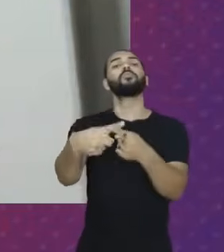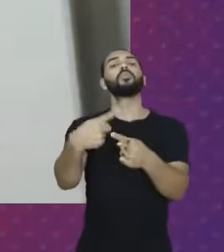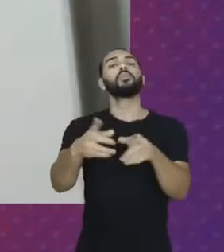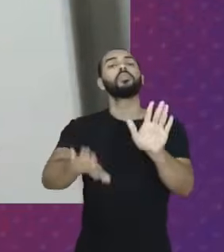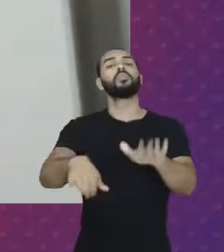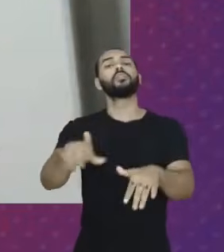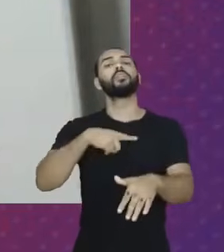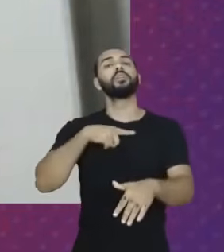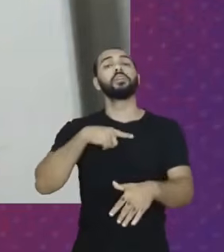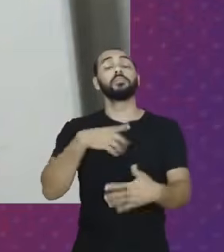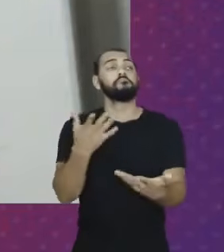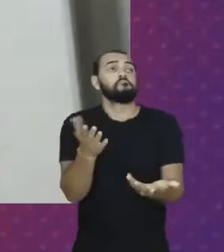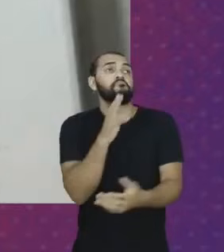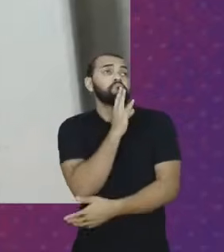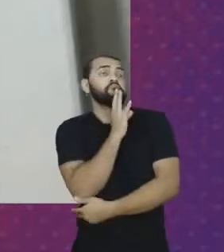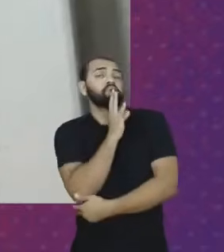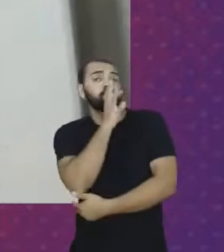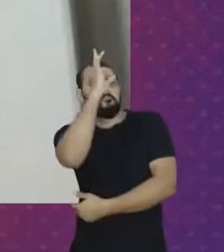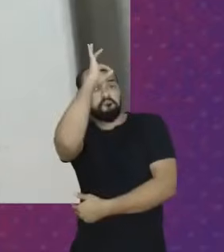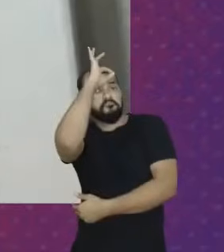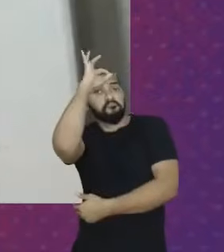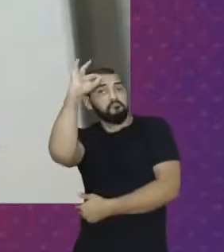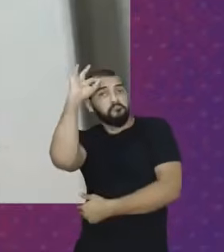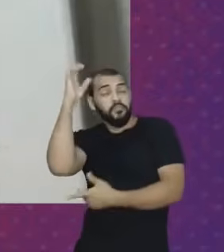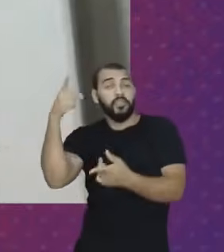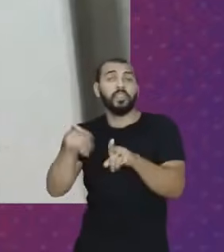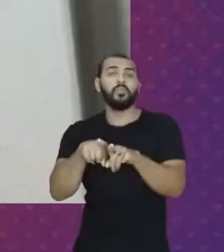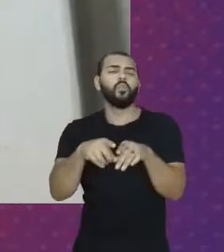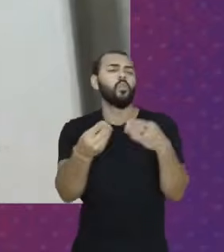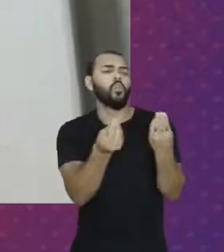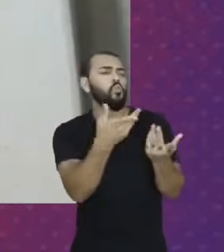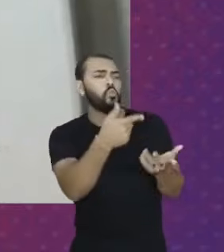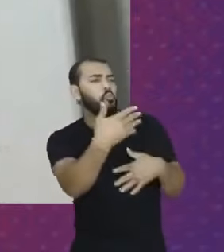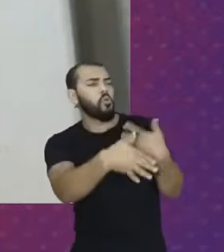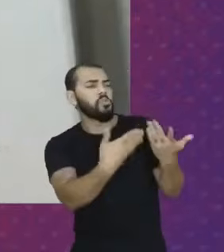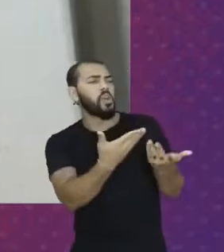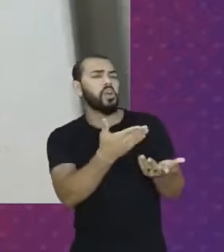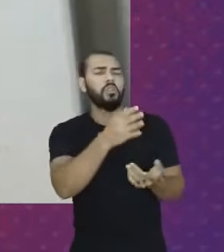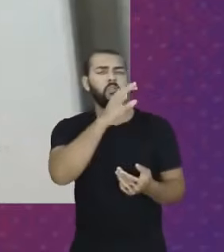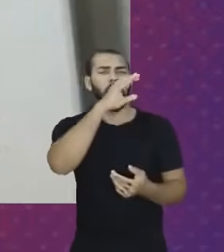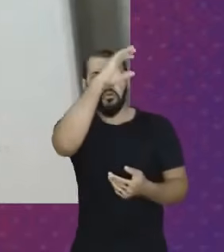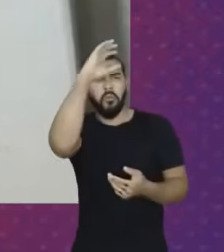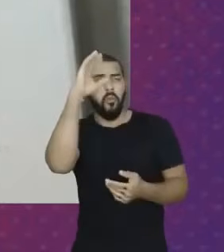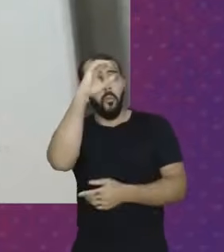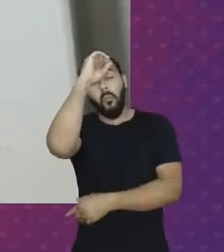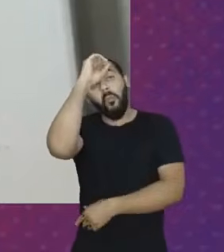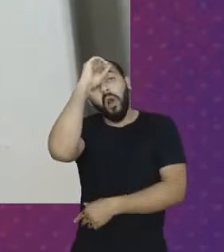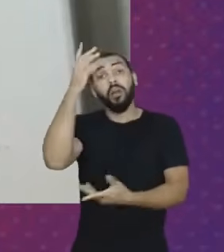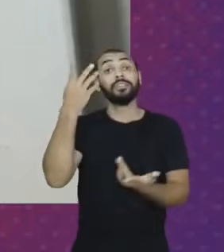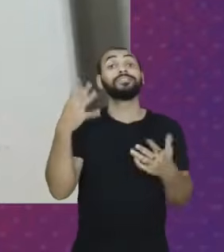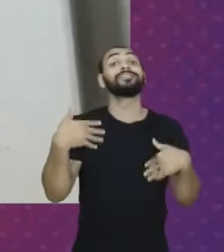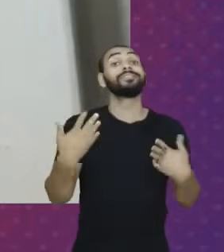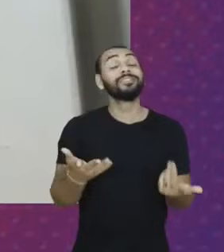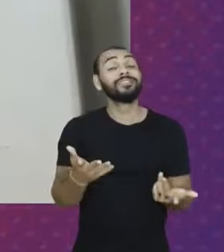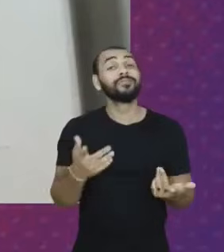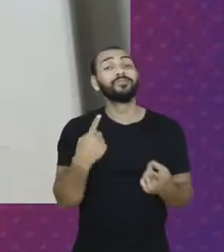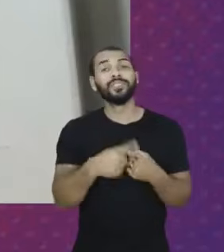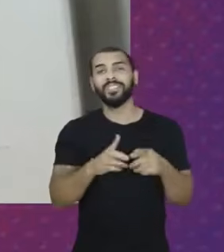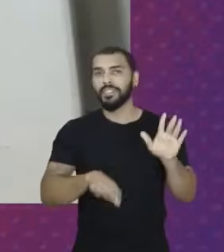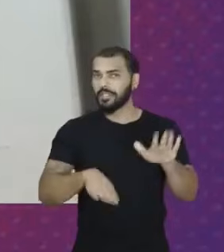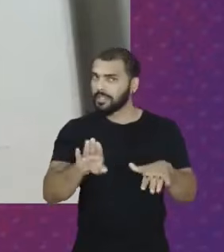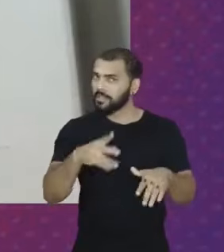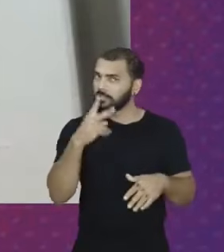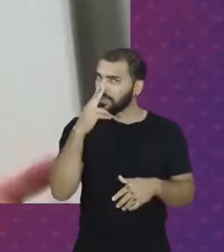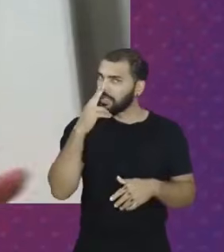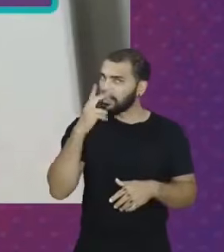esse processo, alheia, por exemplo, à Câmara de Vereadores, porque é construído para nós uma ideia de que esse